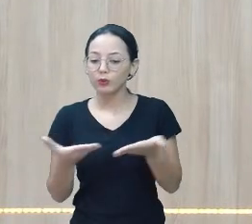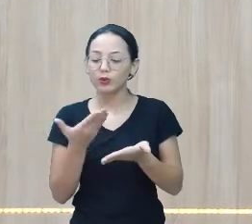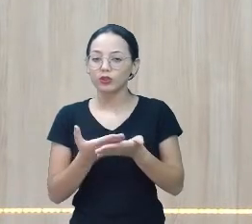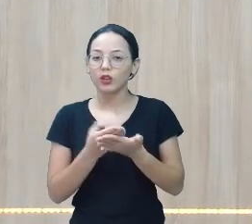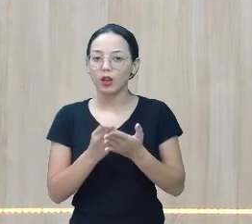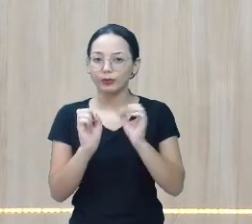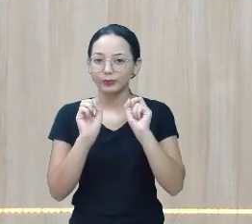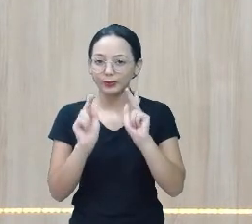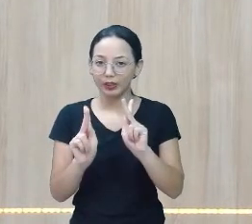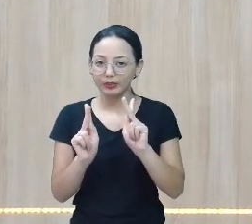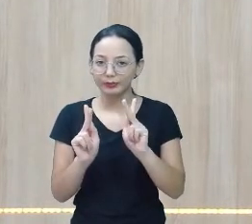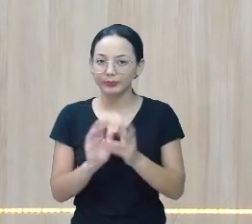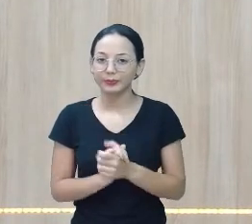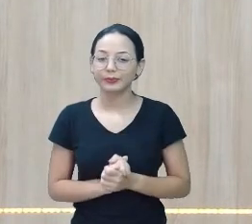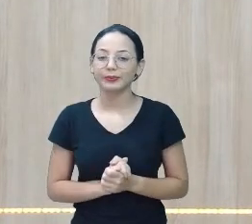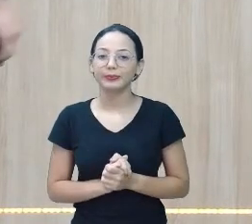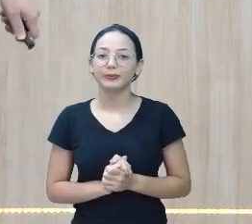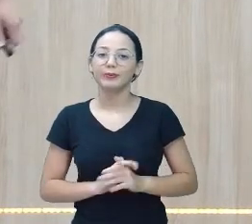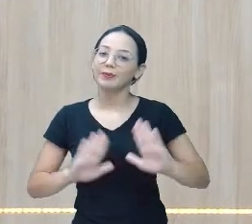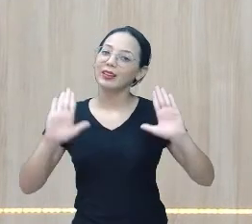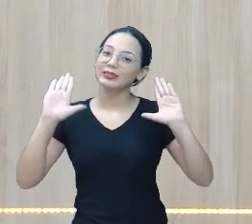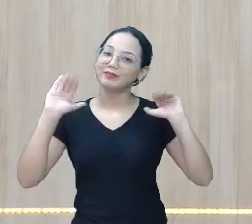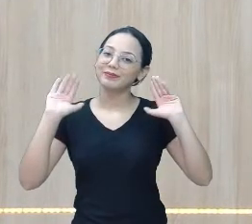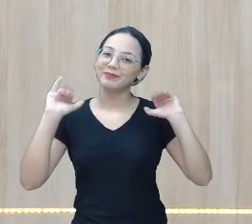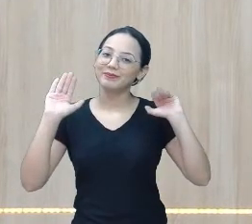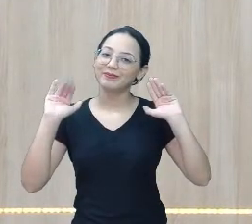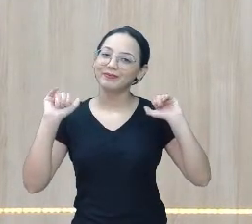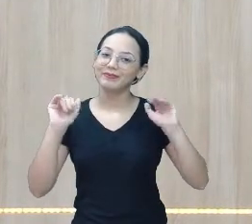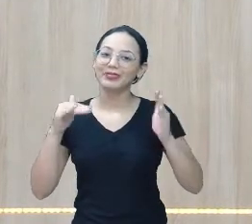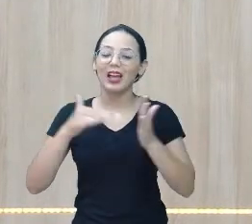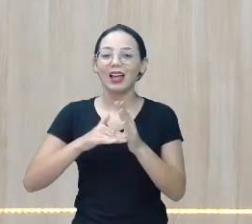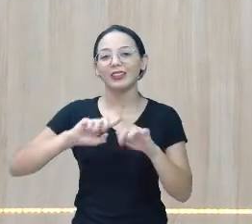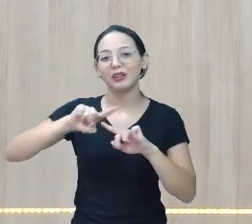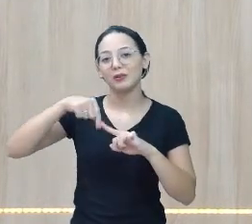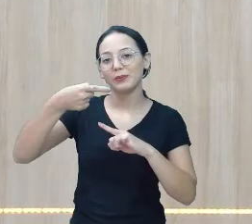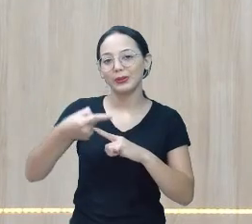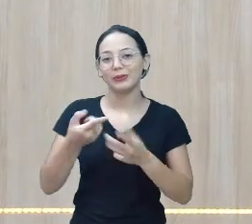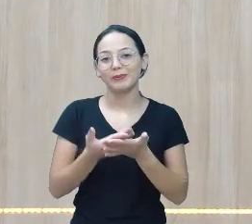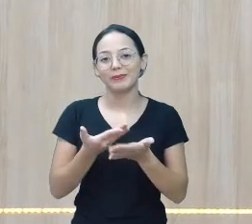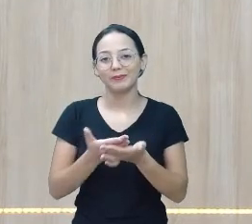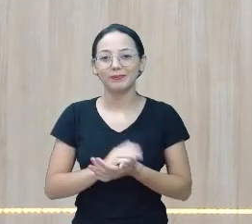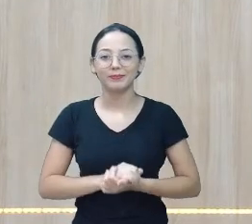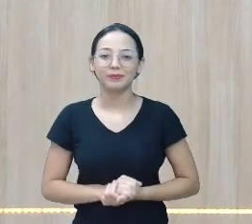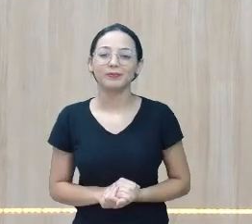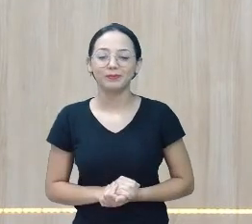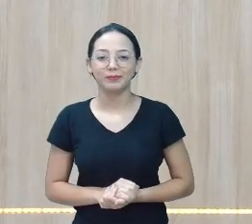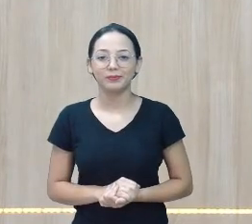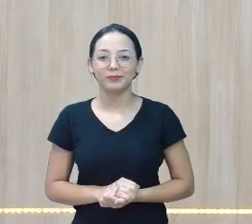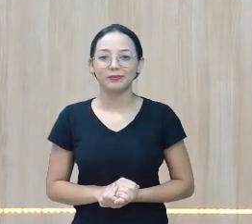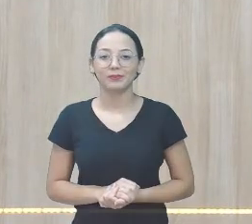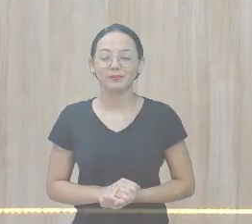de hoje. E, no mais, tchau, tchau e até a nossa próxima aula.